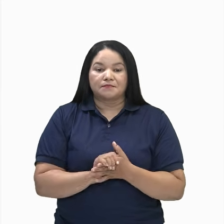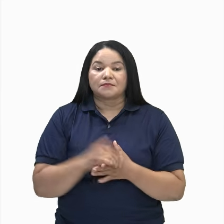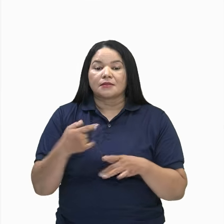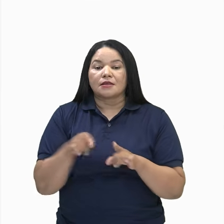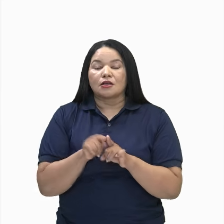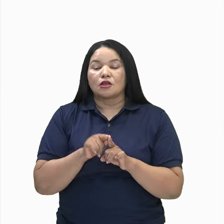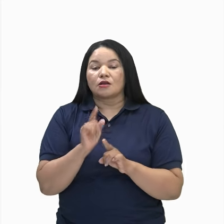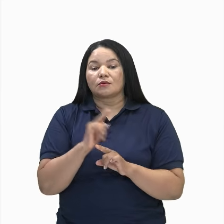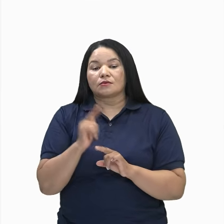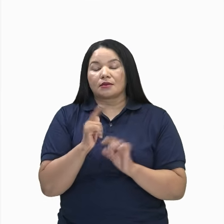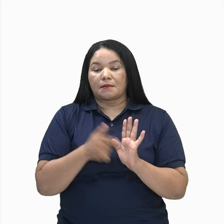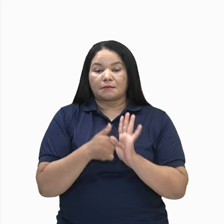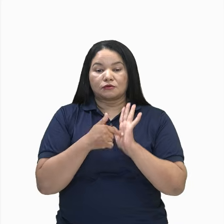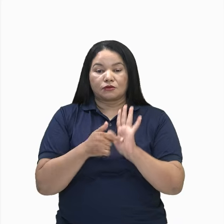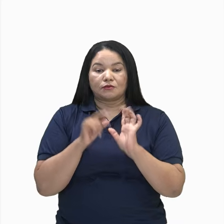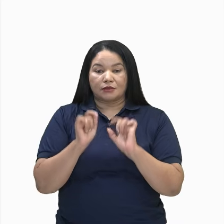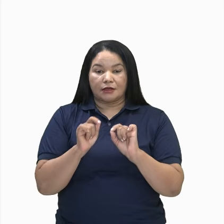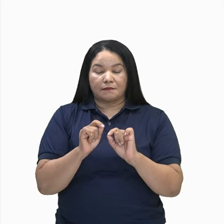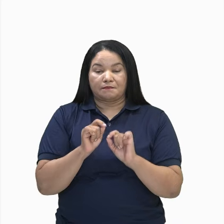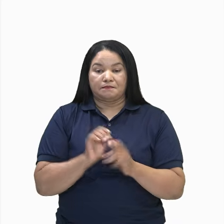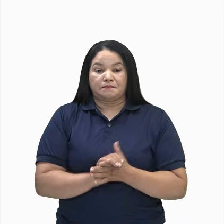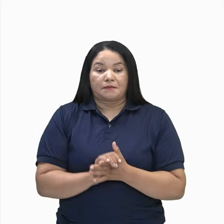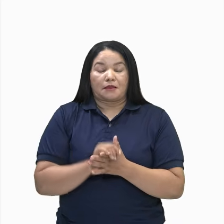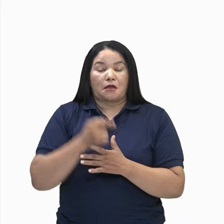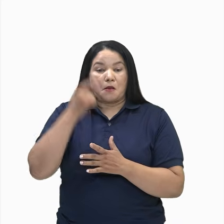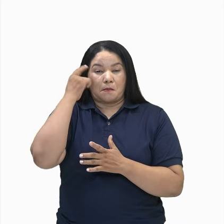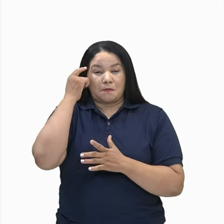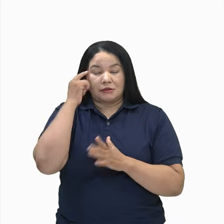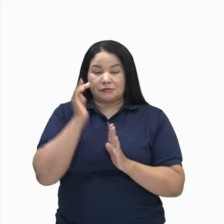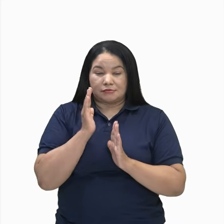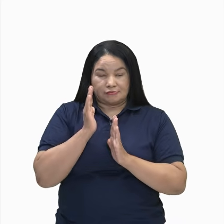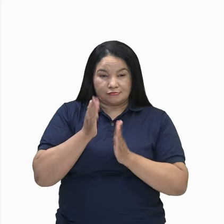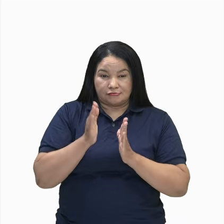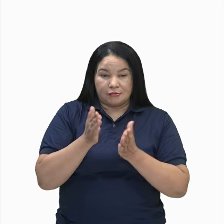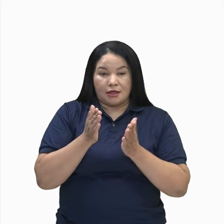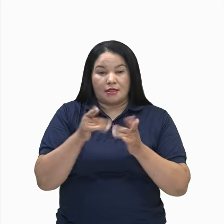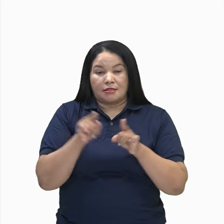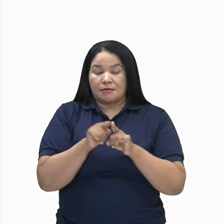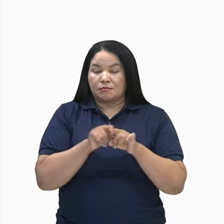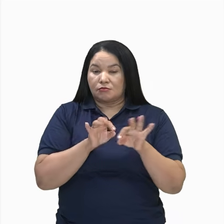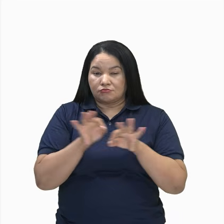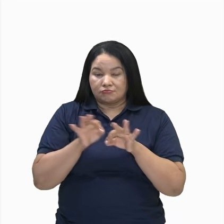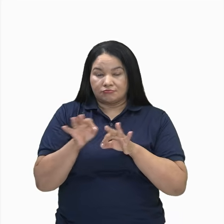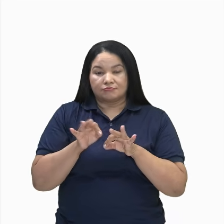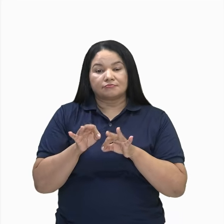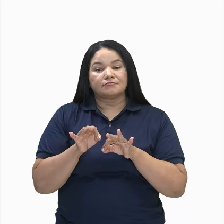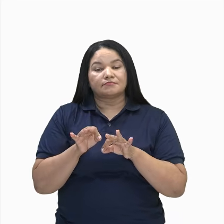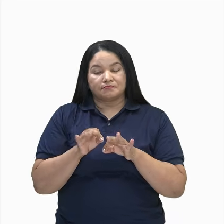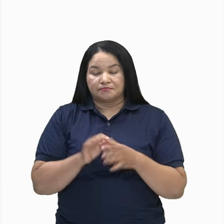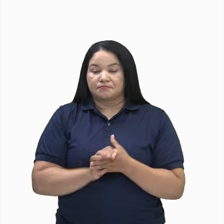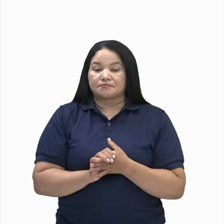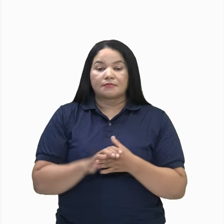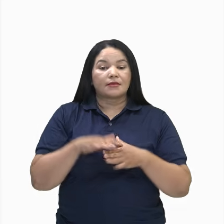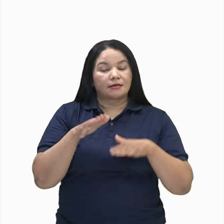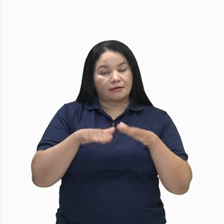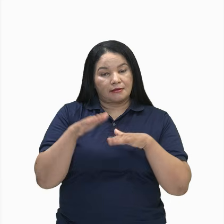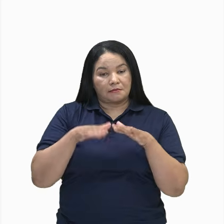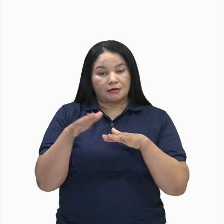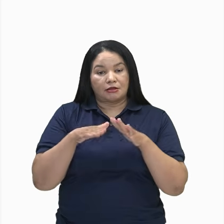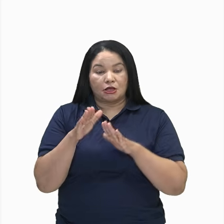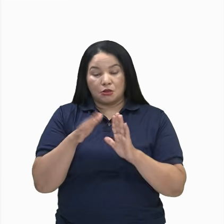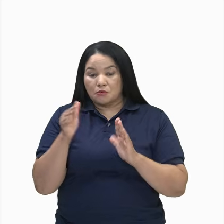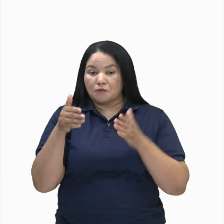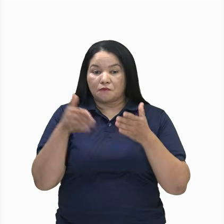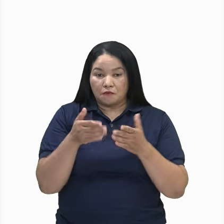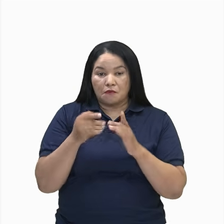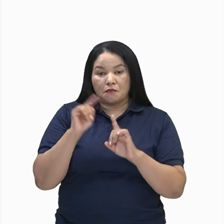a evidenciar uma linha de pensamento ou outra. É isso mesmo. Dependendo da linha editorial que um